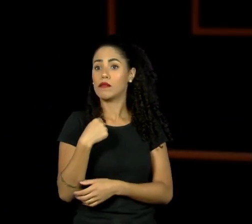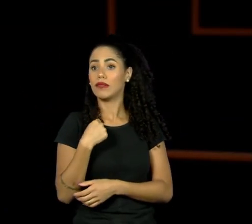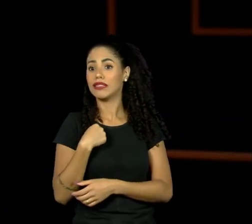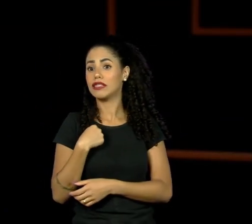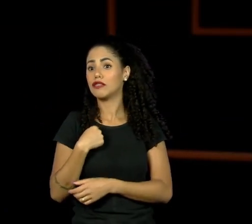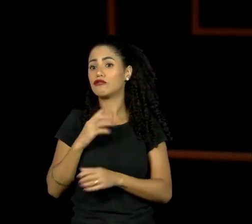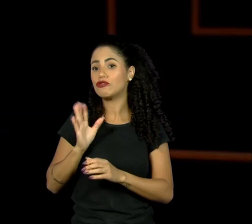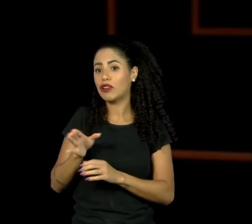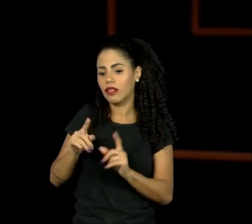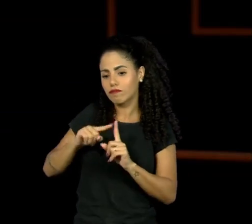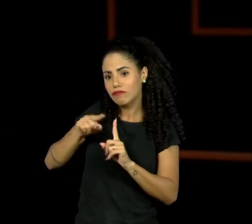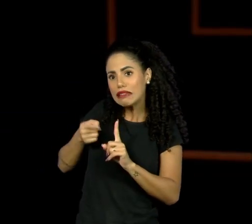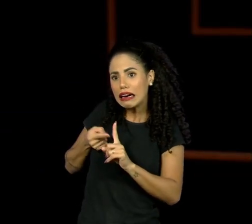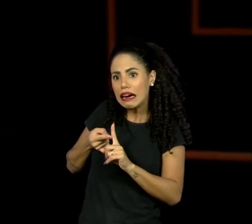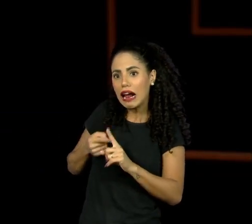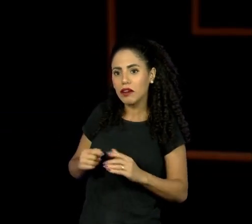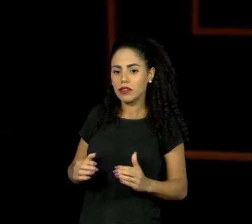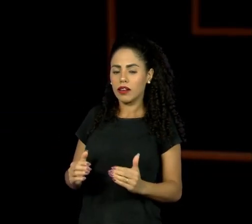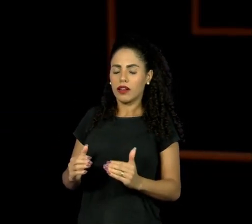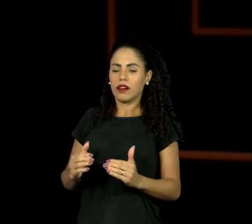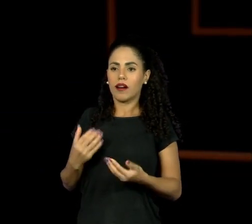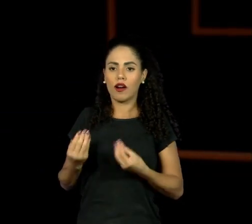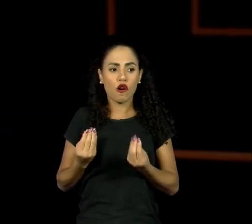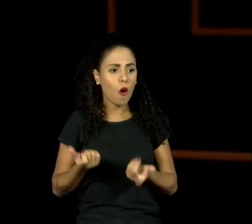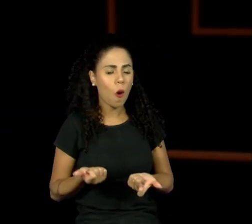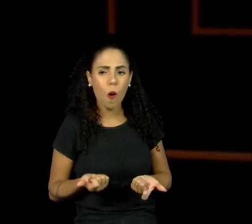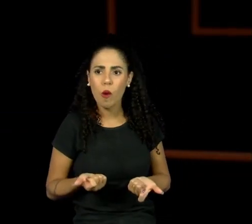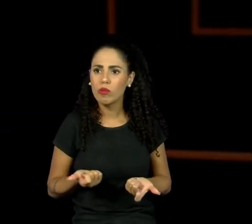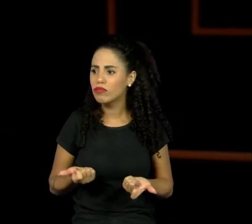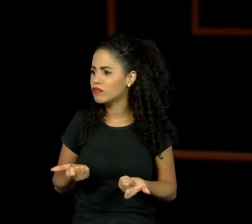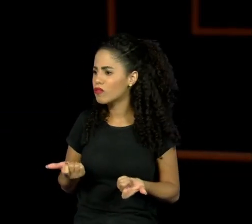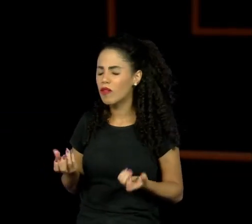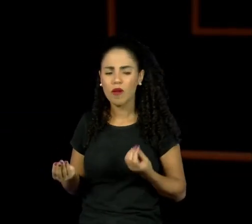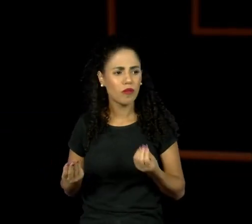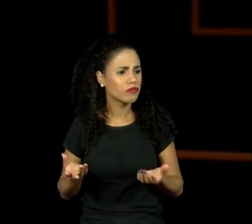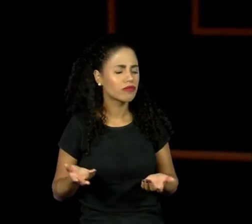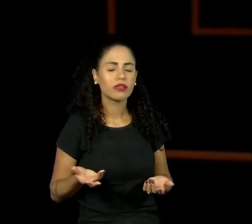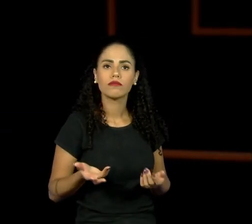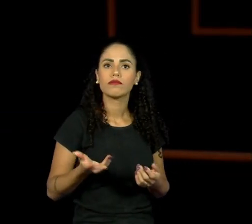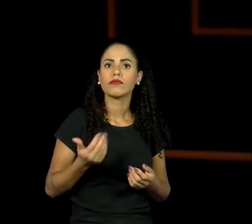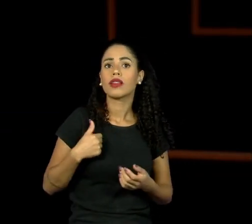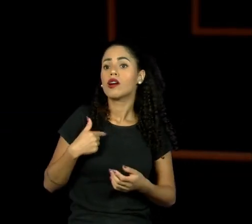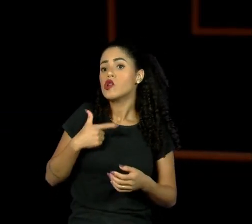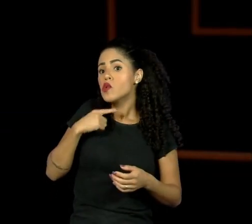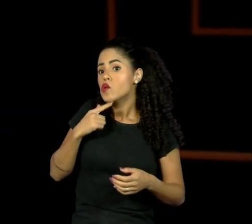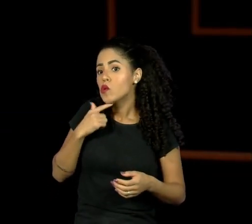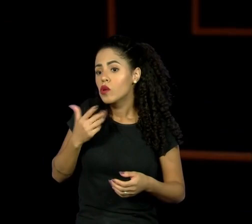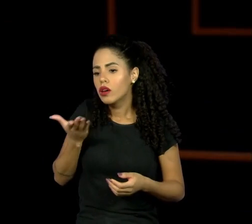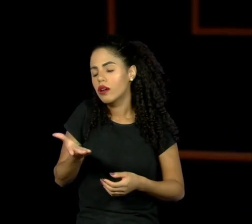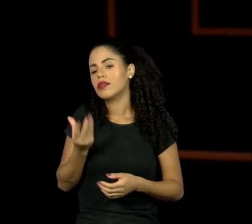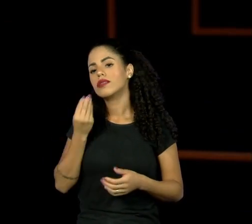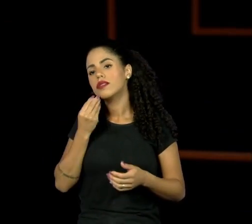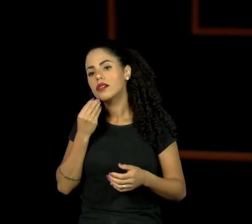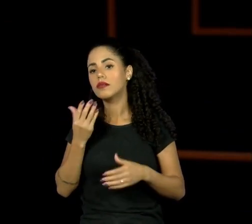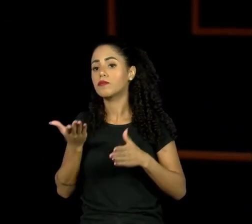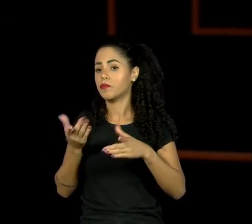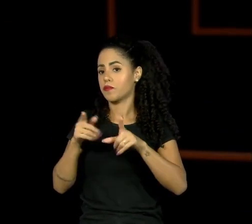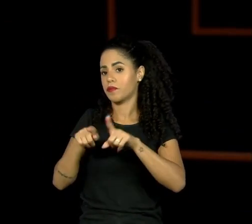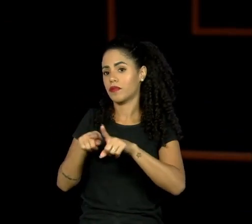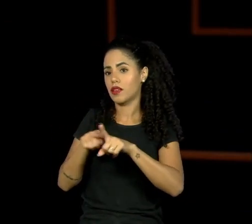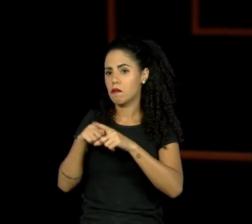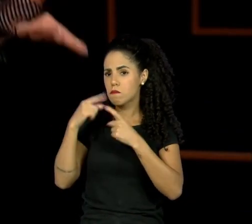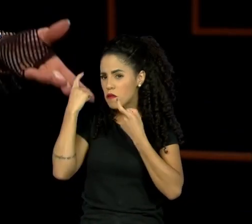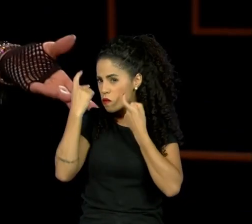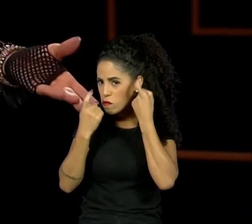eu estava tendo menino. Eu não tinha a menor gestão. Eu falei, esses meninos podem errar, né? Eu não tinha a menor gestão porque não dava. E também não estava preocupado